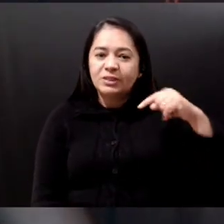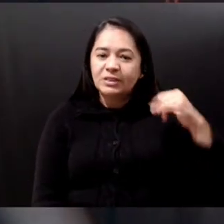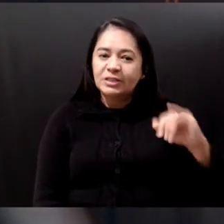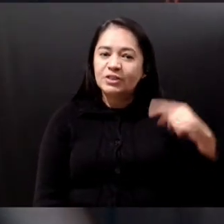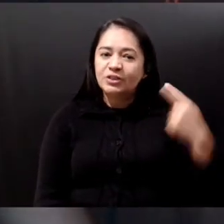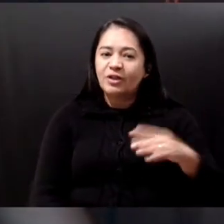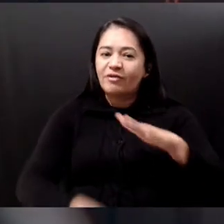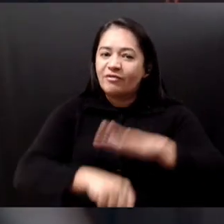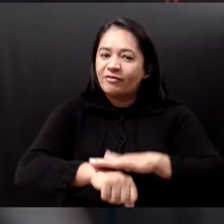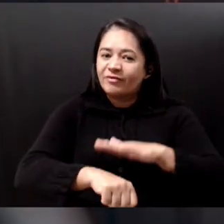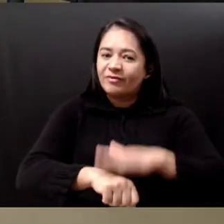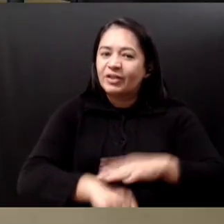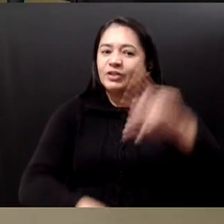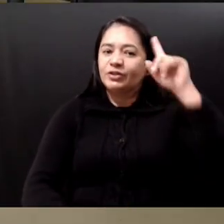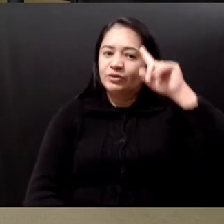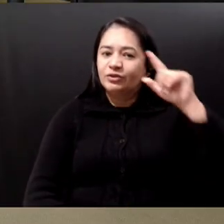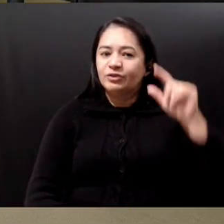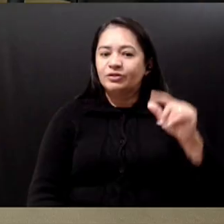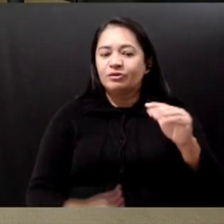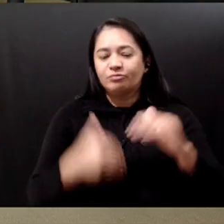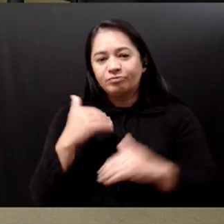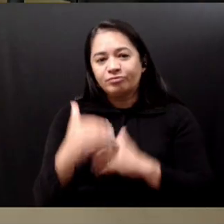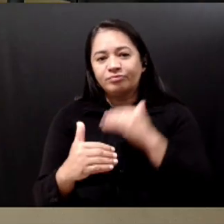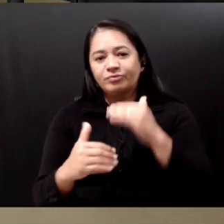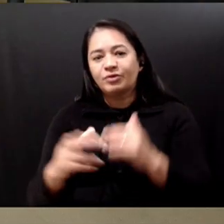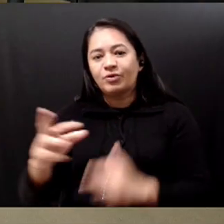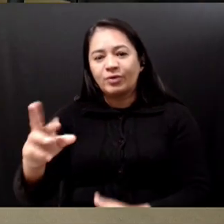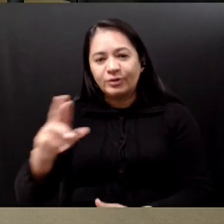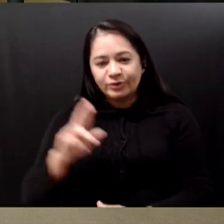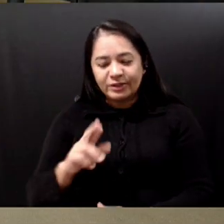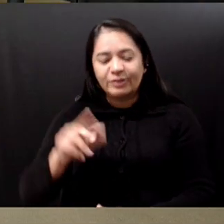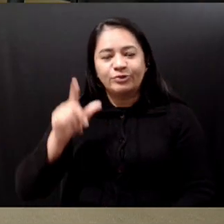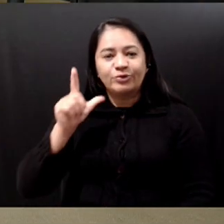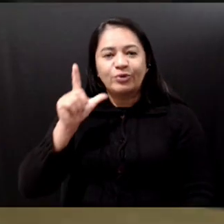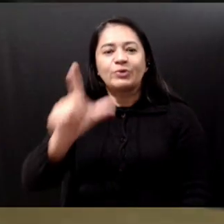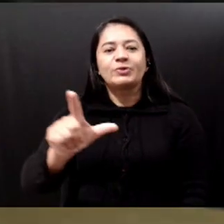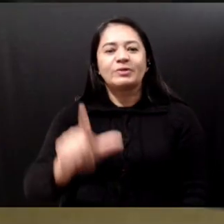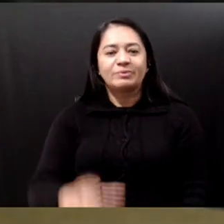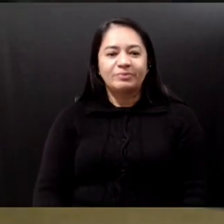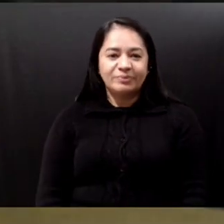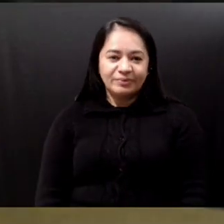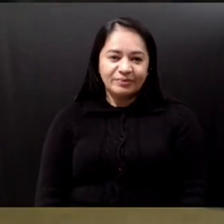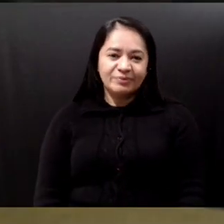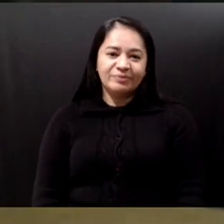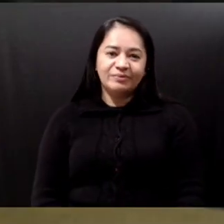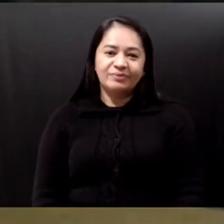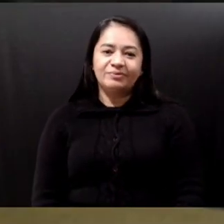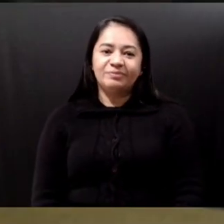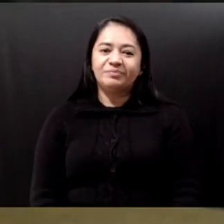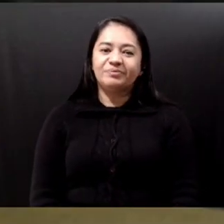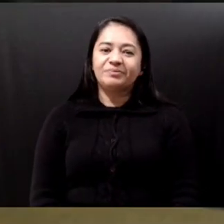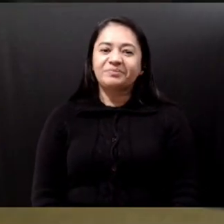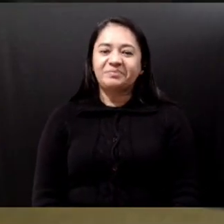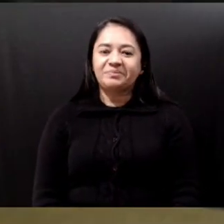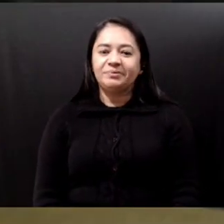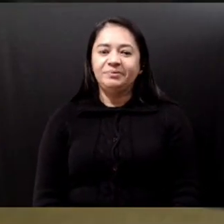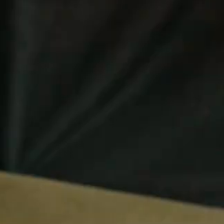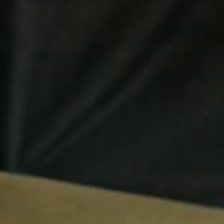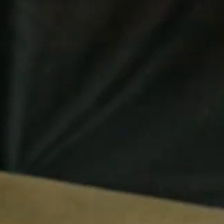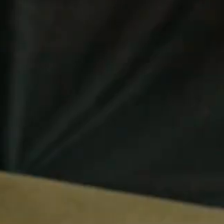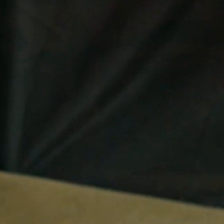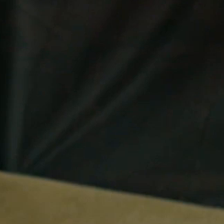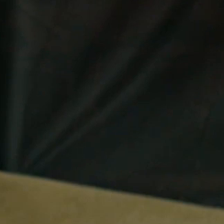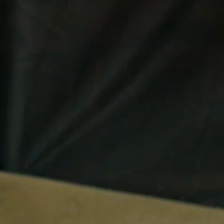o resultado vem. Uau! Que resiliência, hein? Muito bom, gente. Tô adorando essa